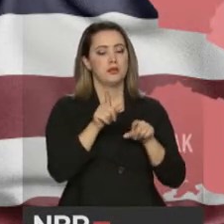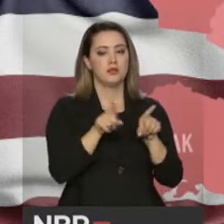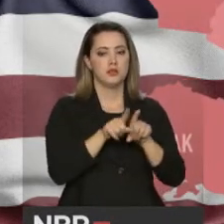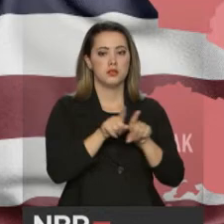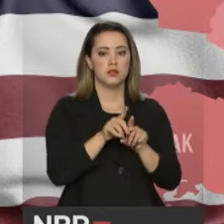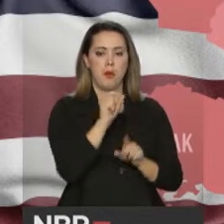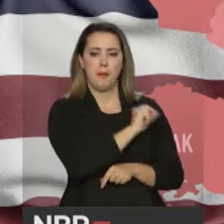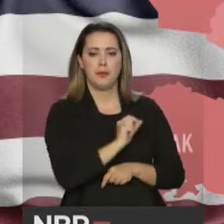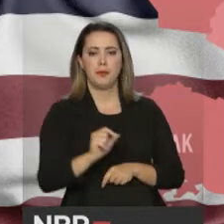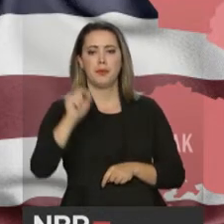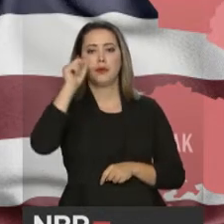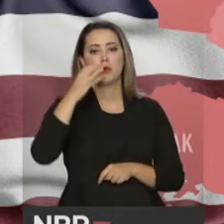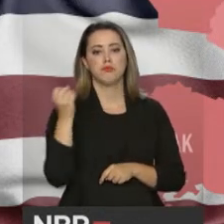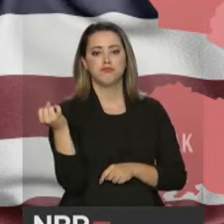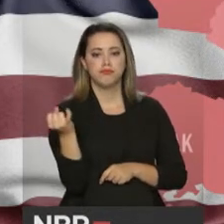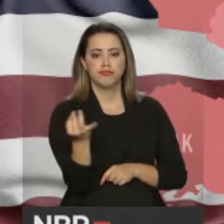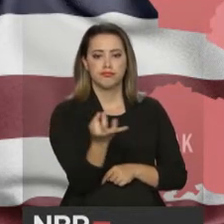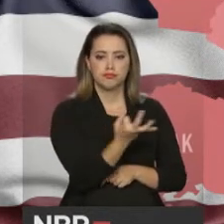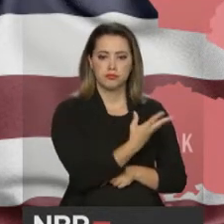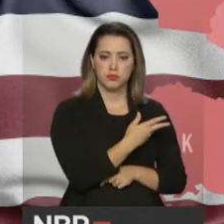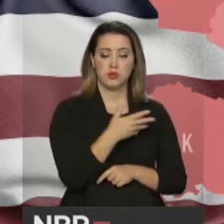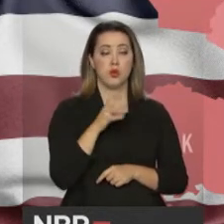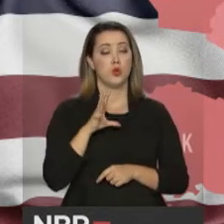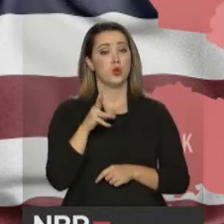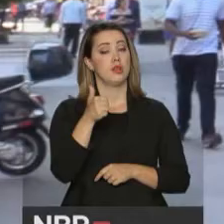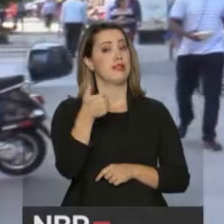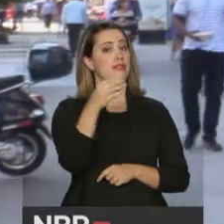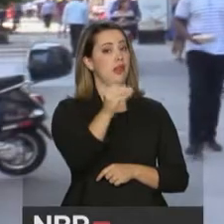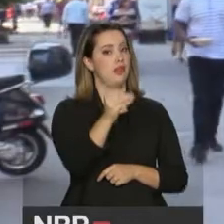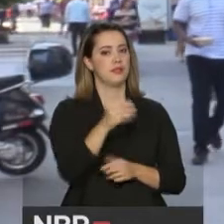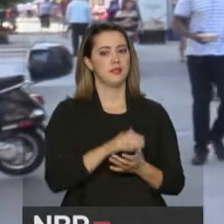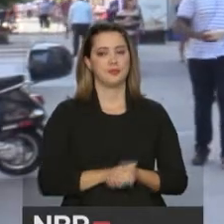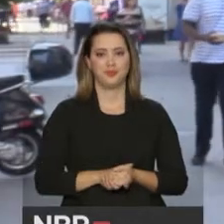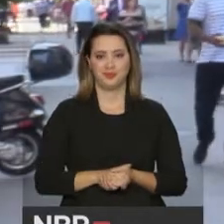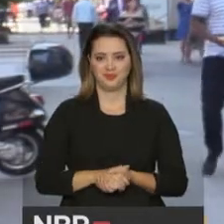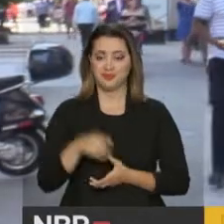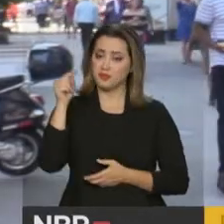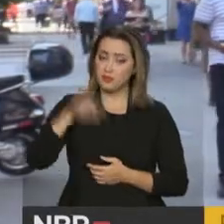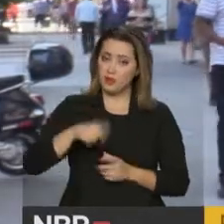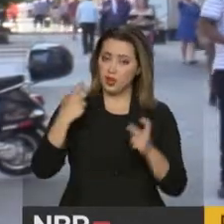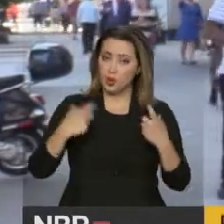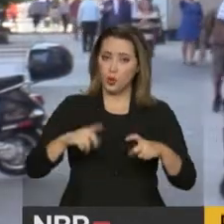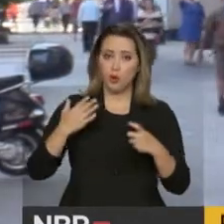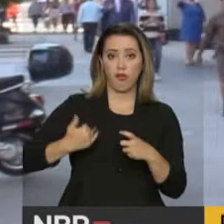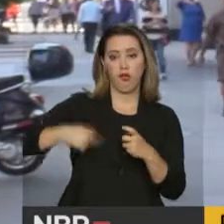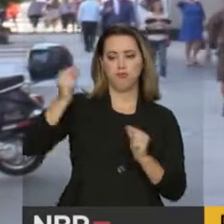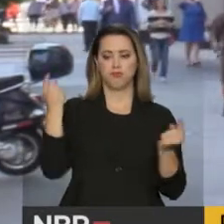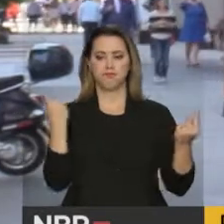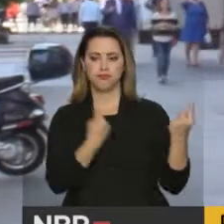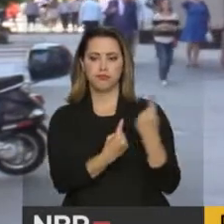também o maior número de consulados do Brasil, são 10. Aqui, em uma das áreas mais